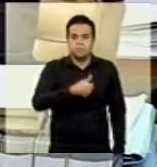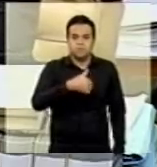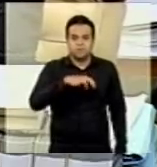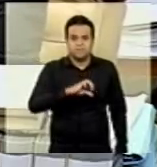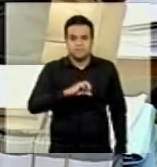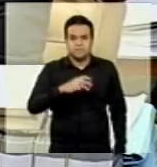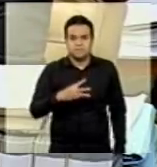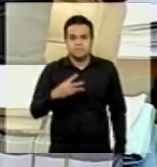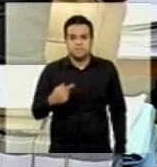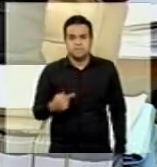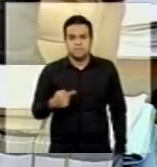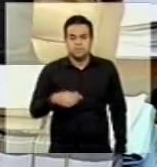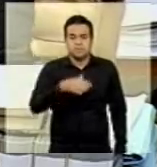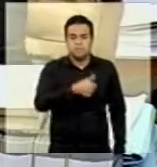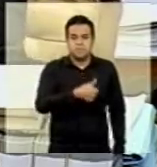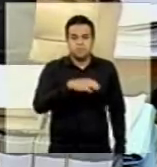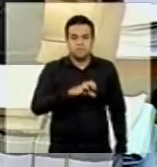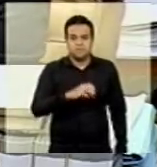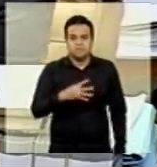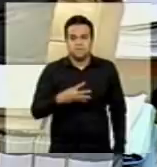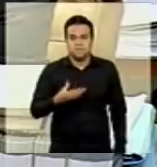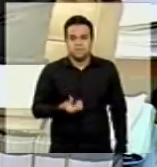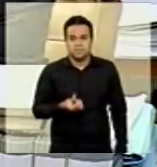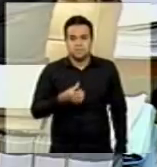de 1946, de